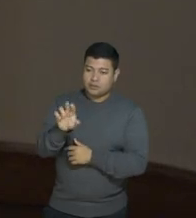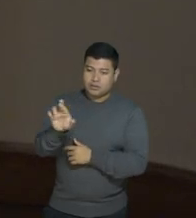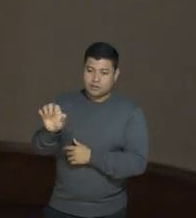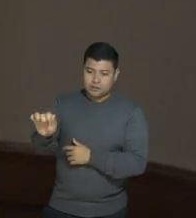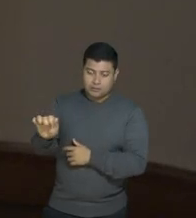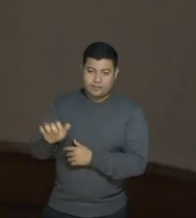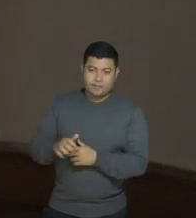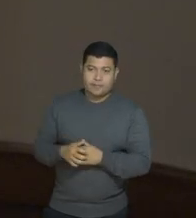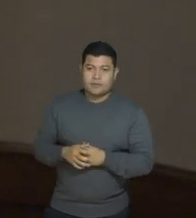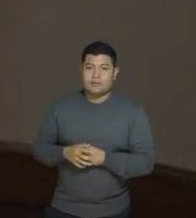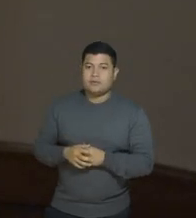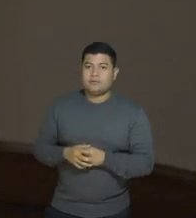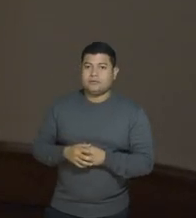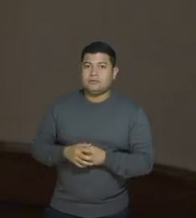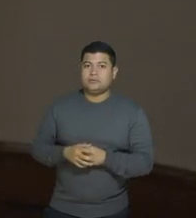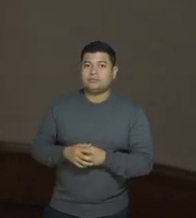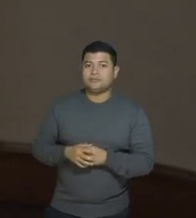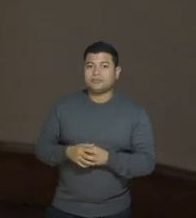como